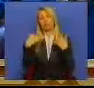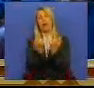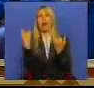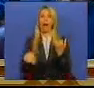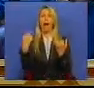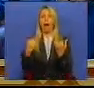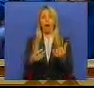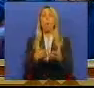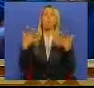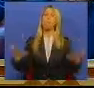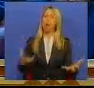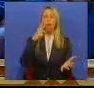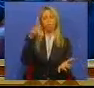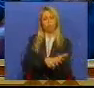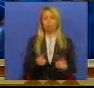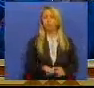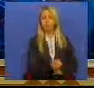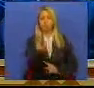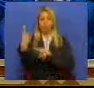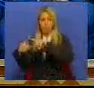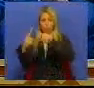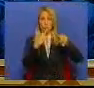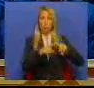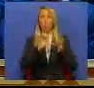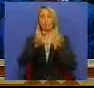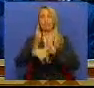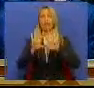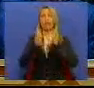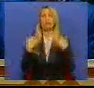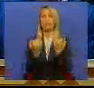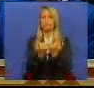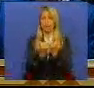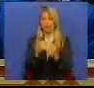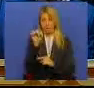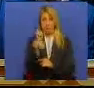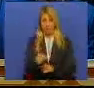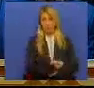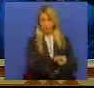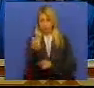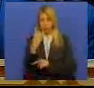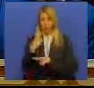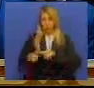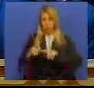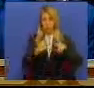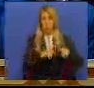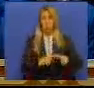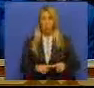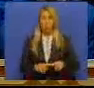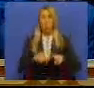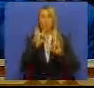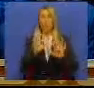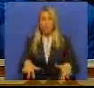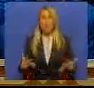maior reconhecimento da pluralidade dos projetos sociais. Essa pluralidade só pode